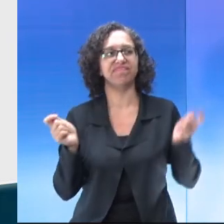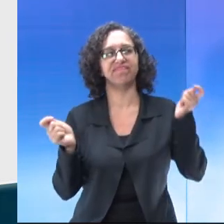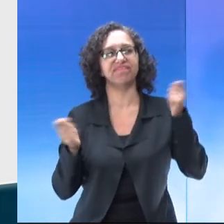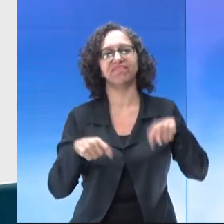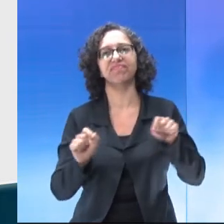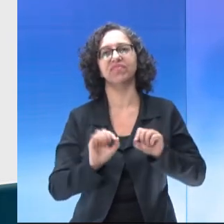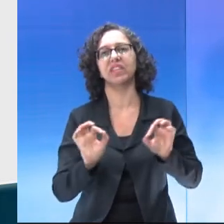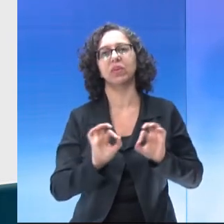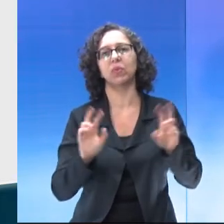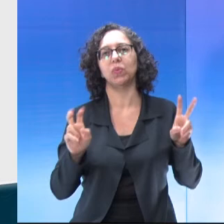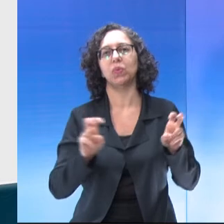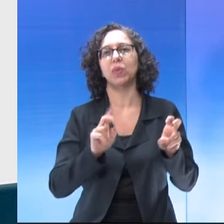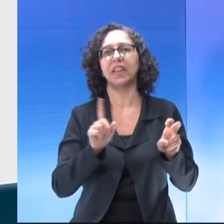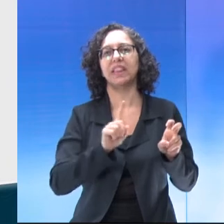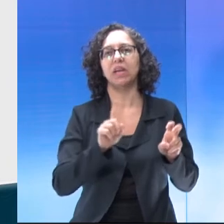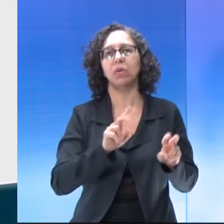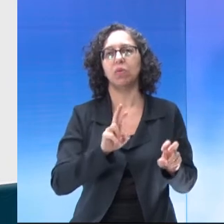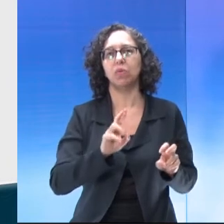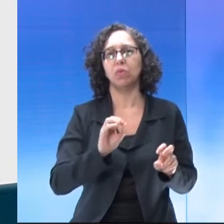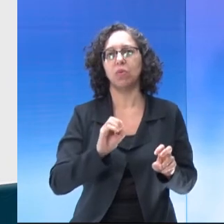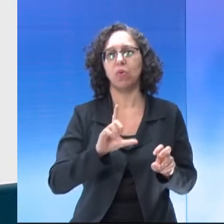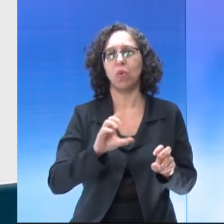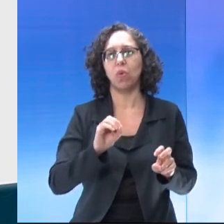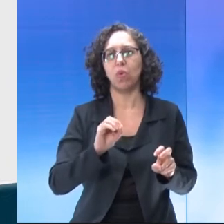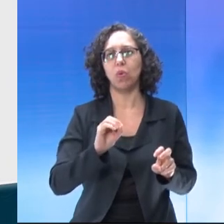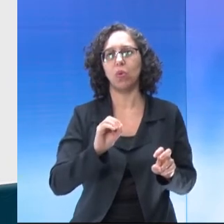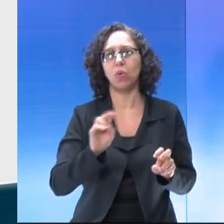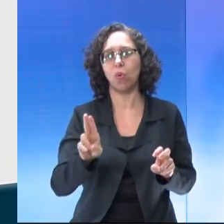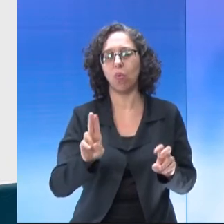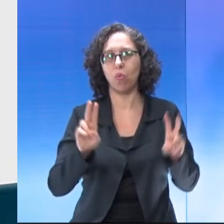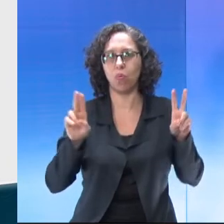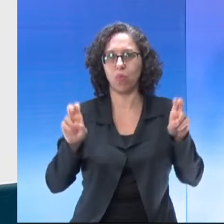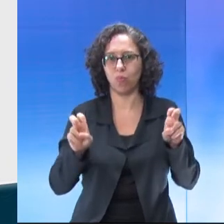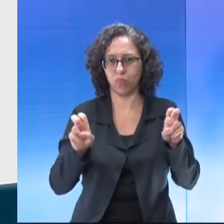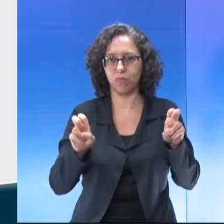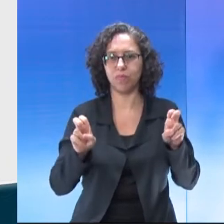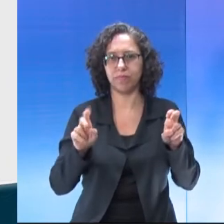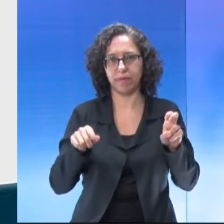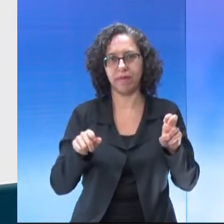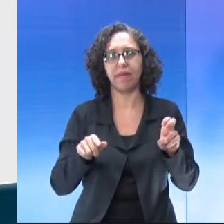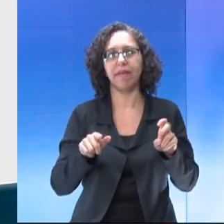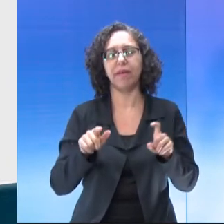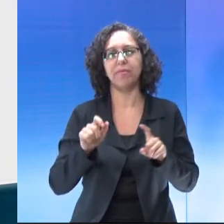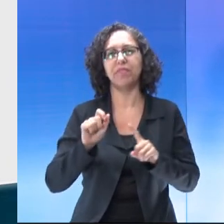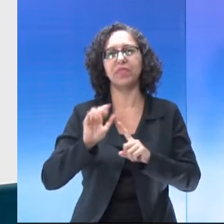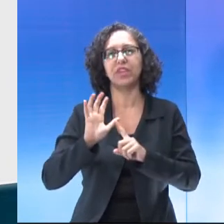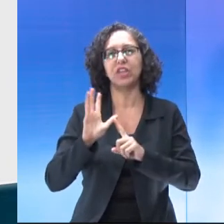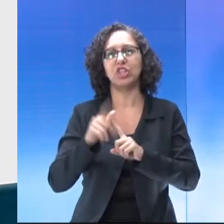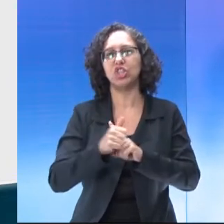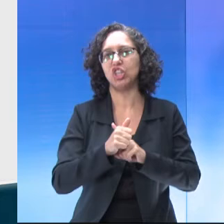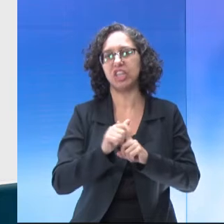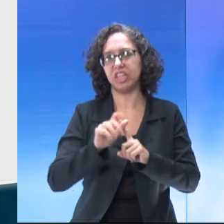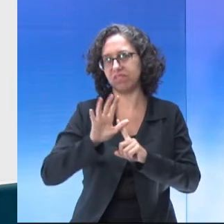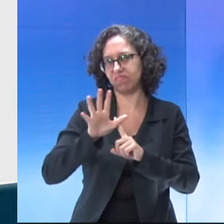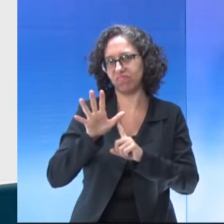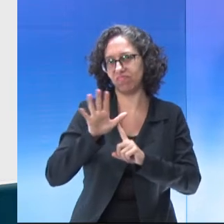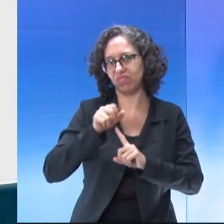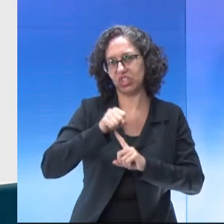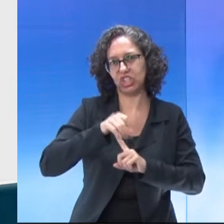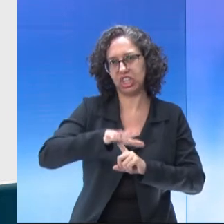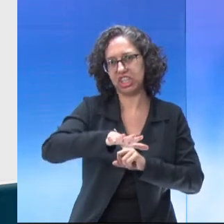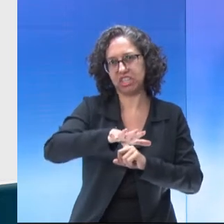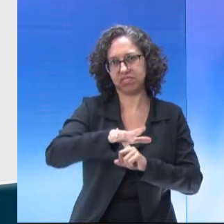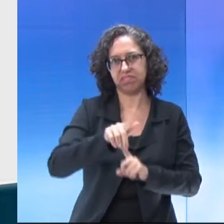grupo, né, da tribo dos jovens, não rolou, aí não colou. Então, eu vou usar aspas se eu estiver escrevendo isso num